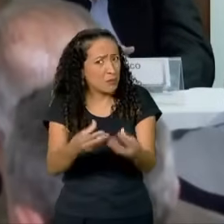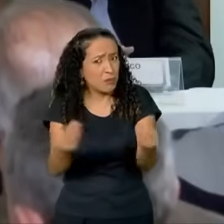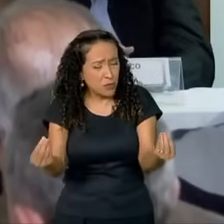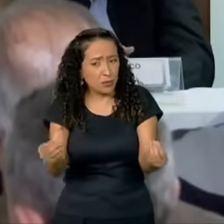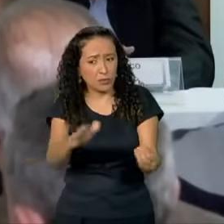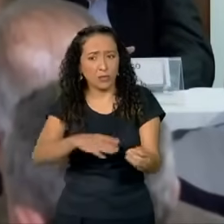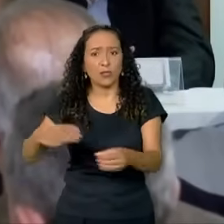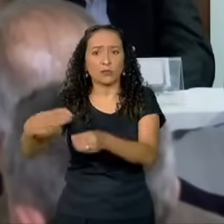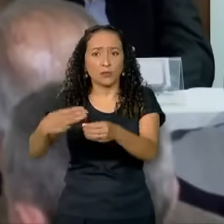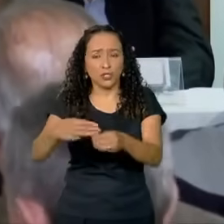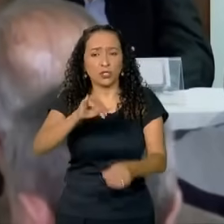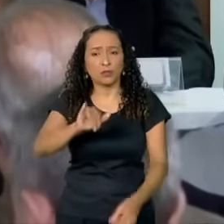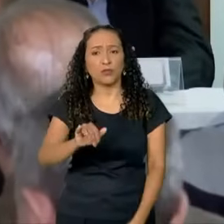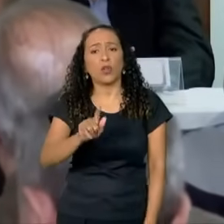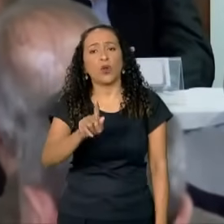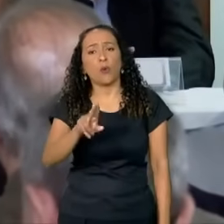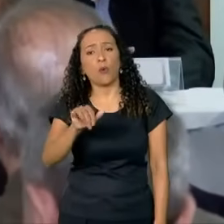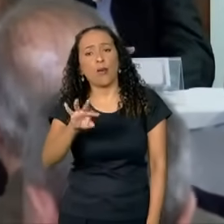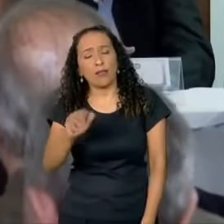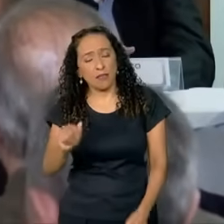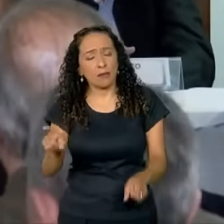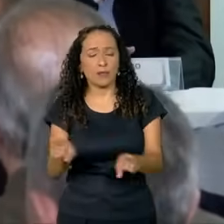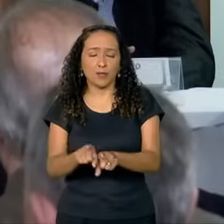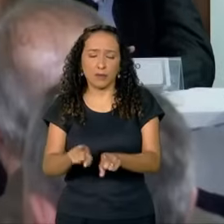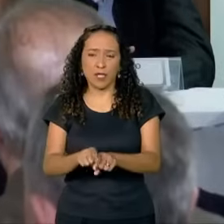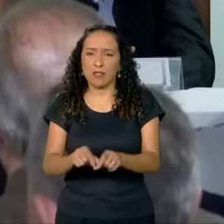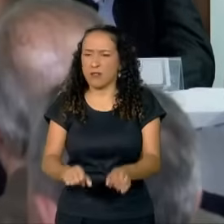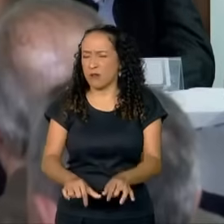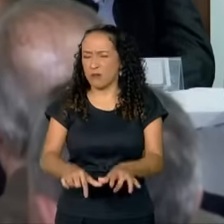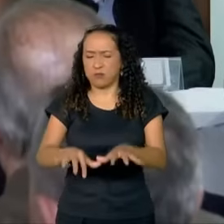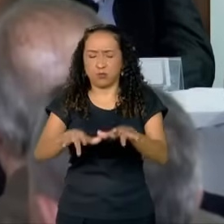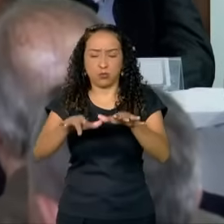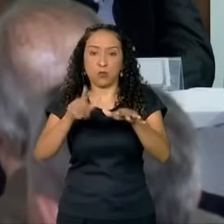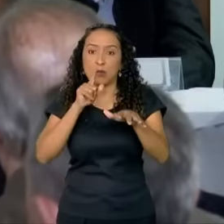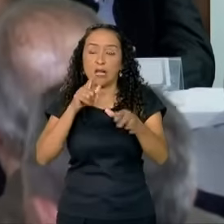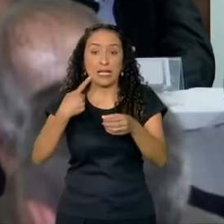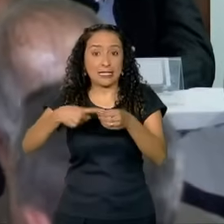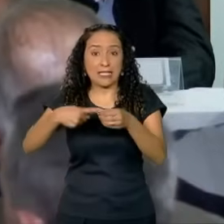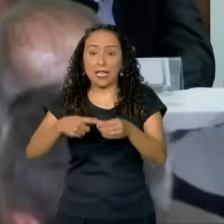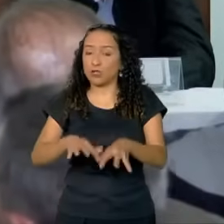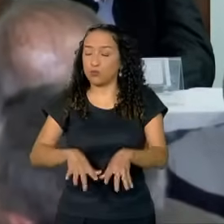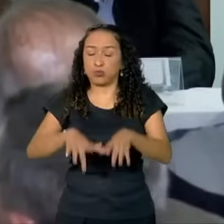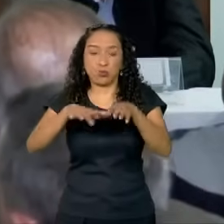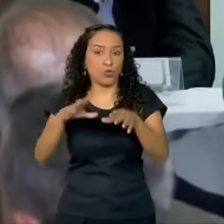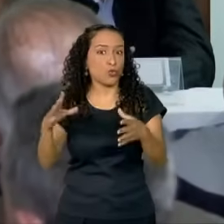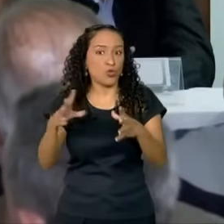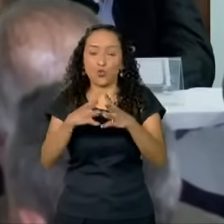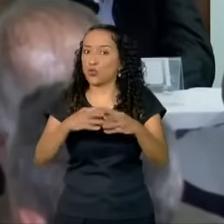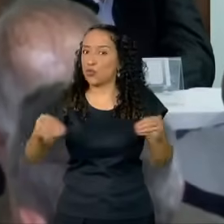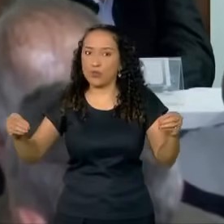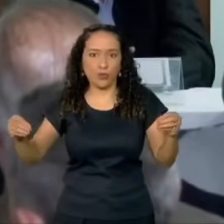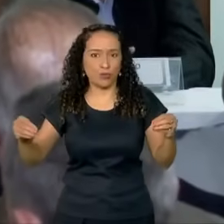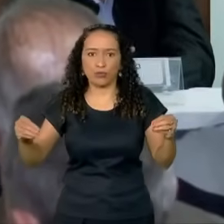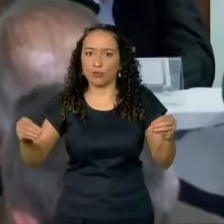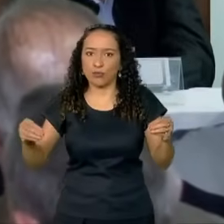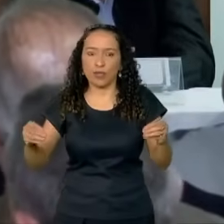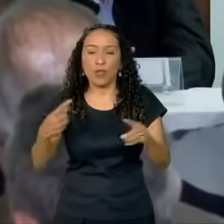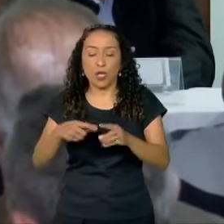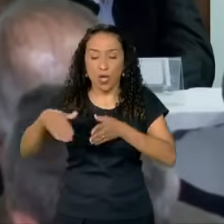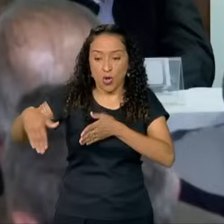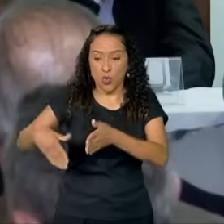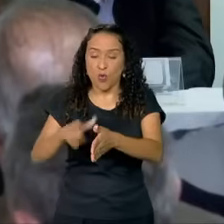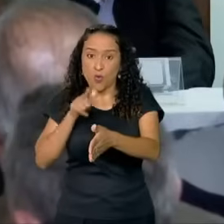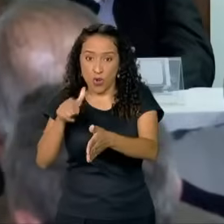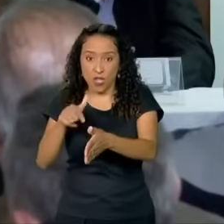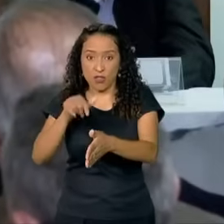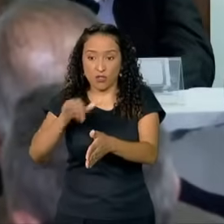Guaíba debaixo d'água. Eldorado do Sul, a cidade submergiu. Eldorado do Sul fica onde o rio Jacuí chega